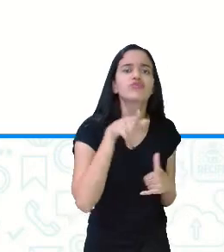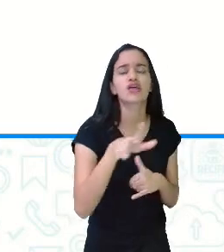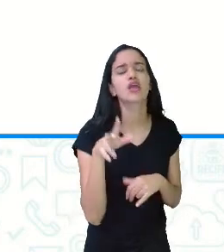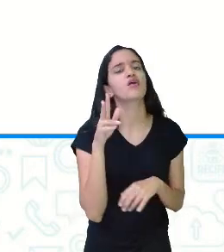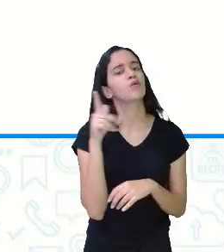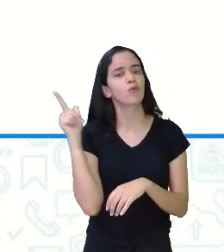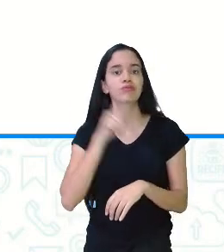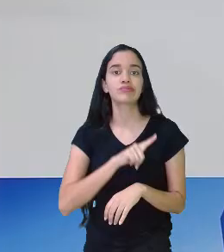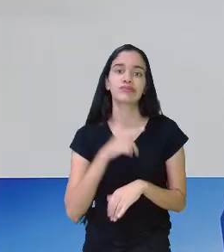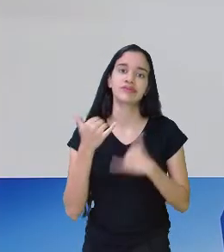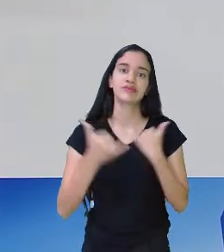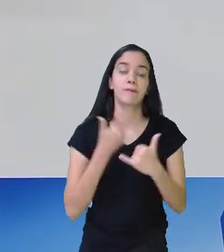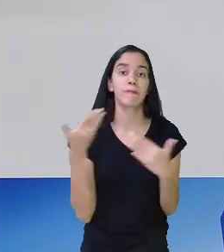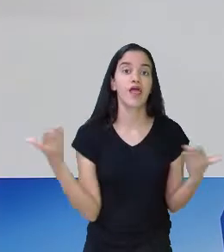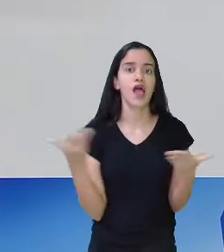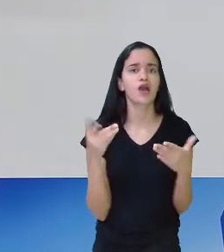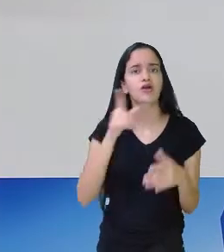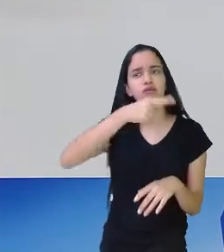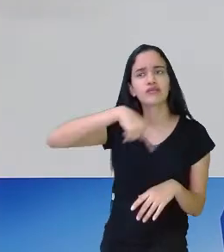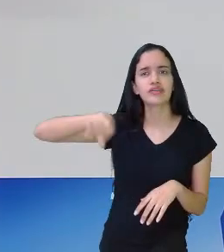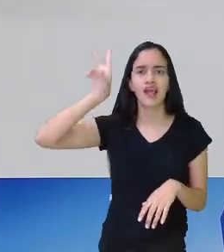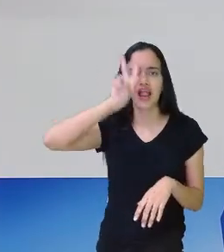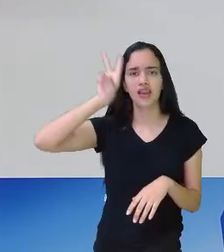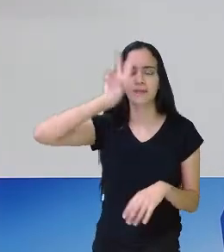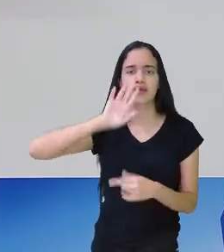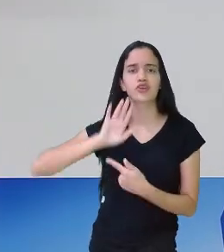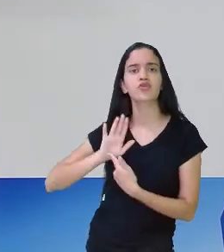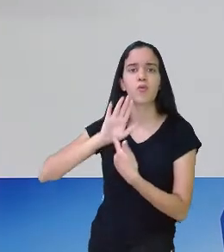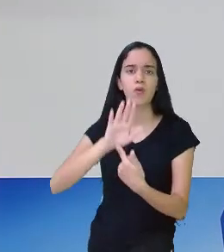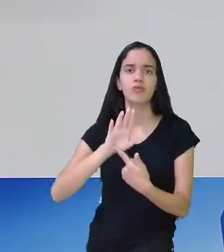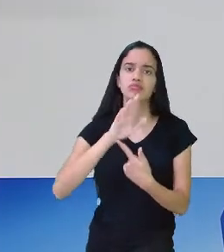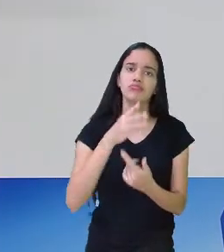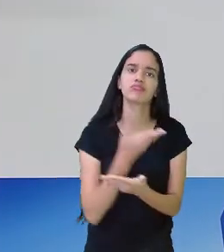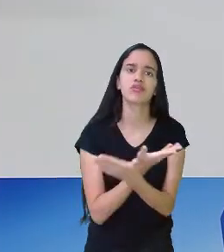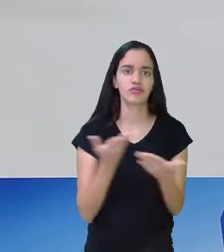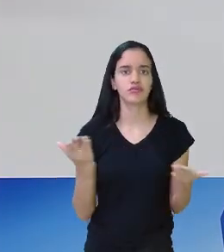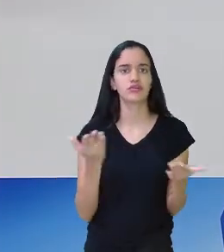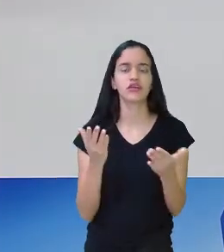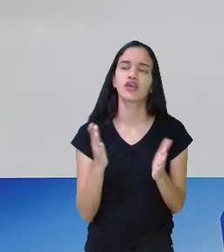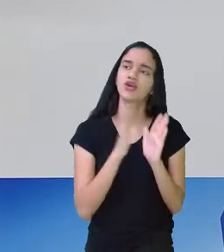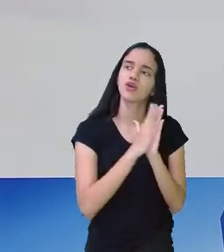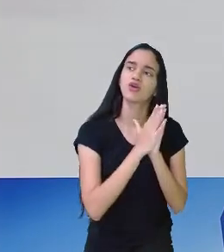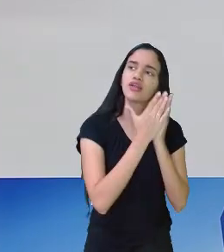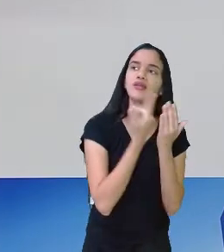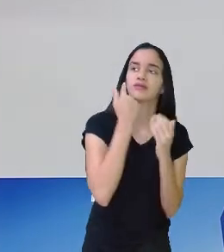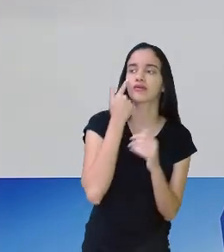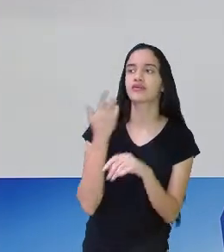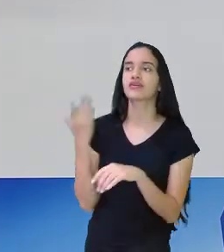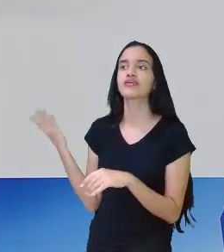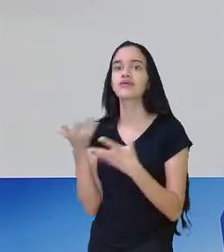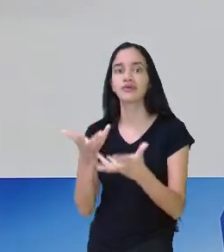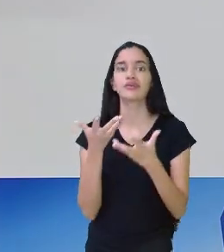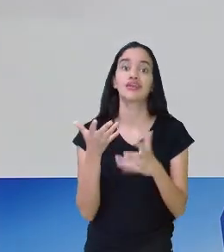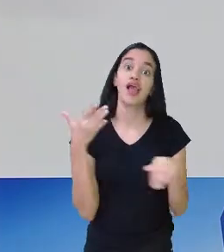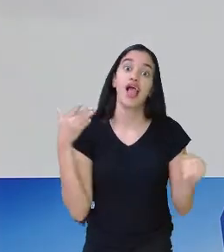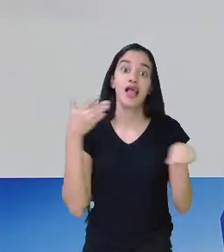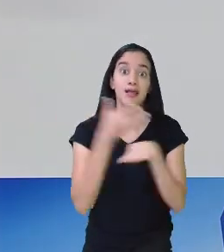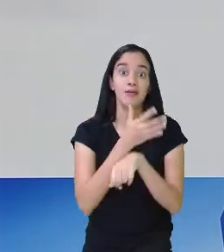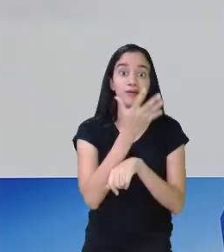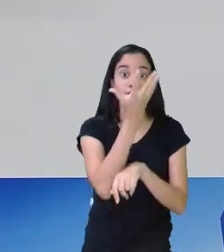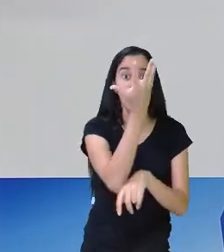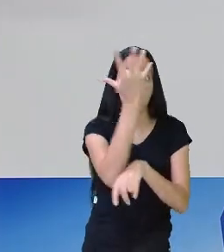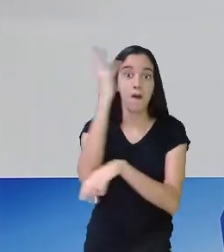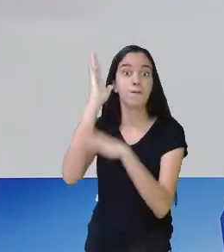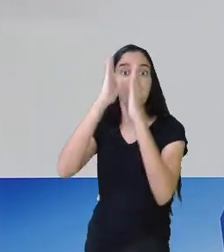consegue jogar, tá? Agora, vocês lembram que eu mostrei para vocês uns livrinhos que eu queria que vocês entrassem lá na